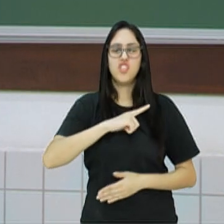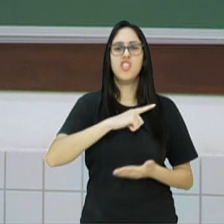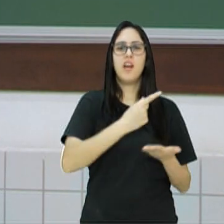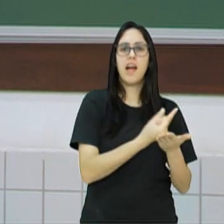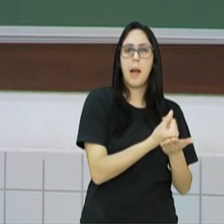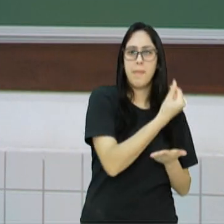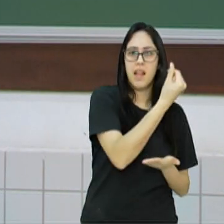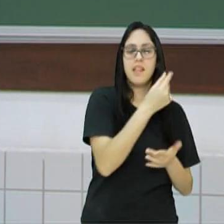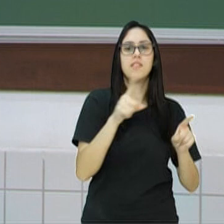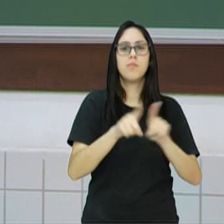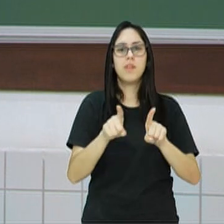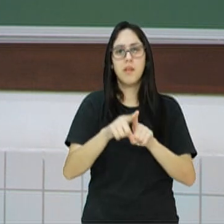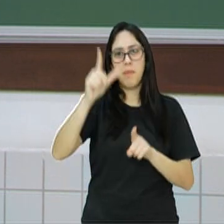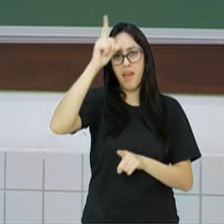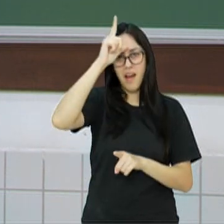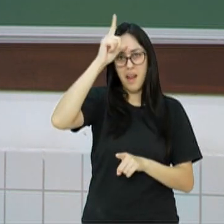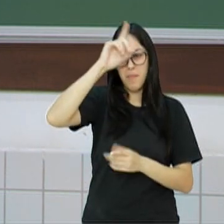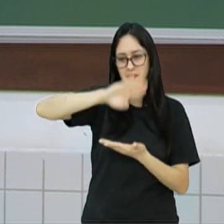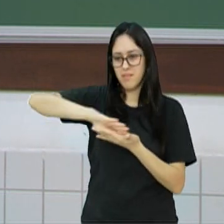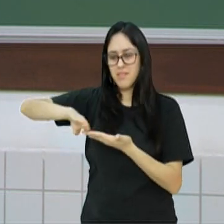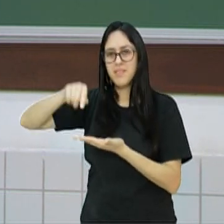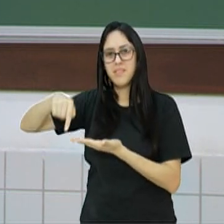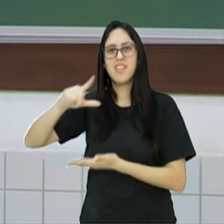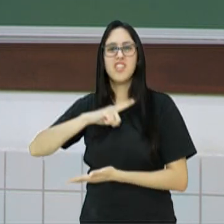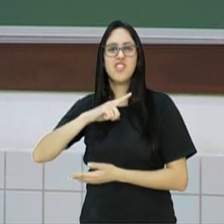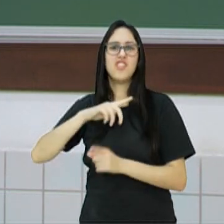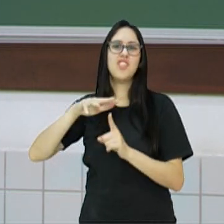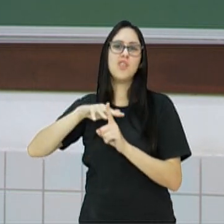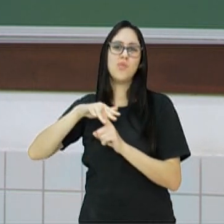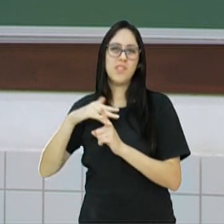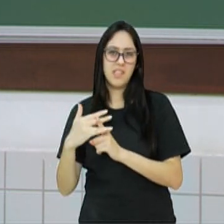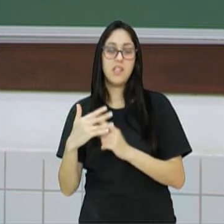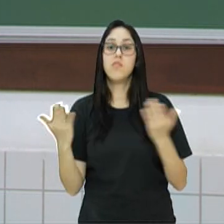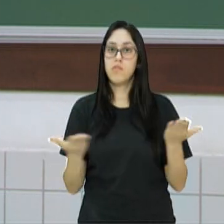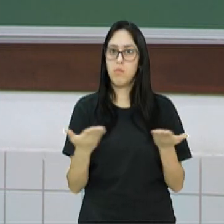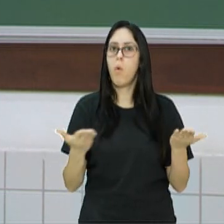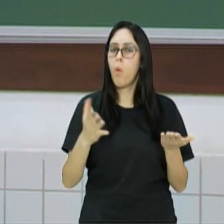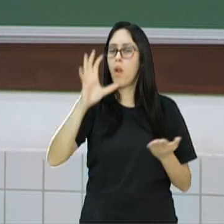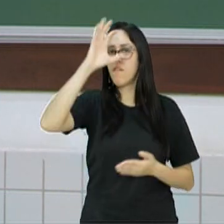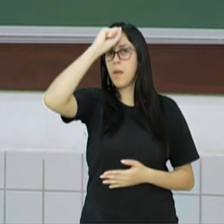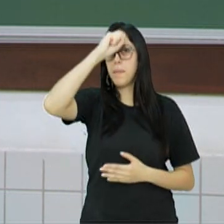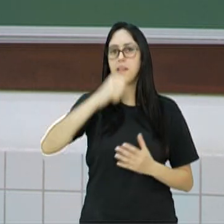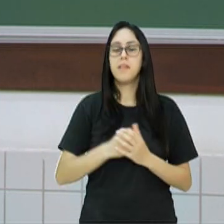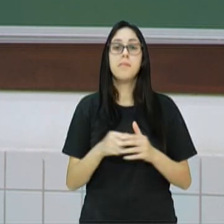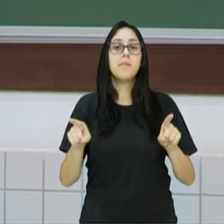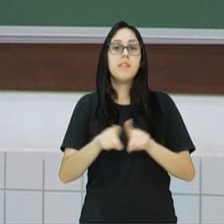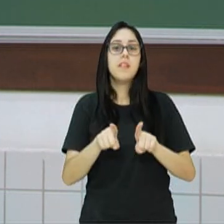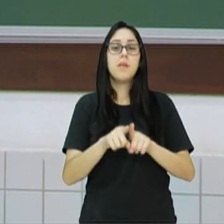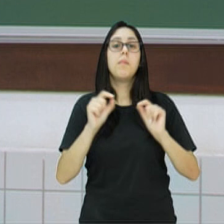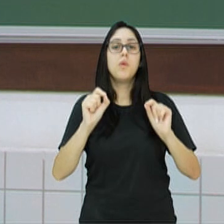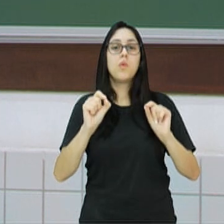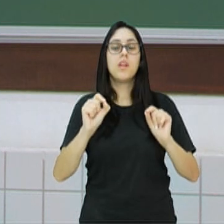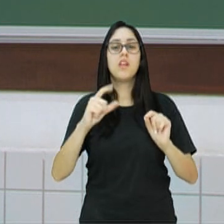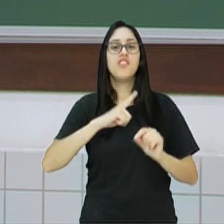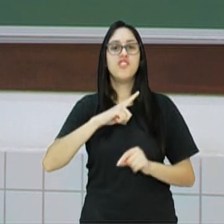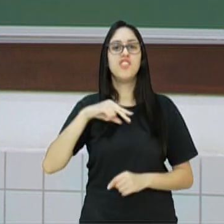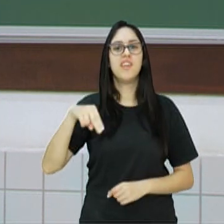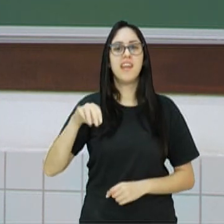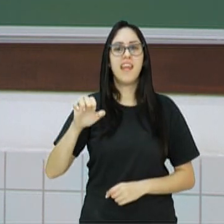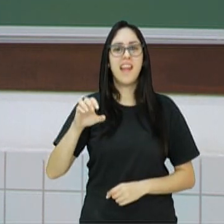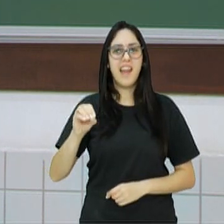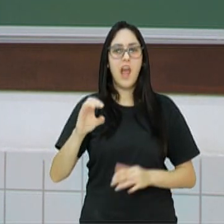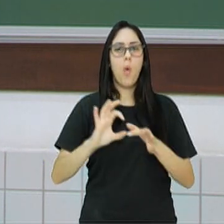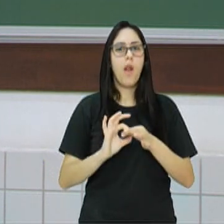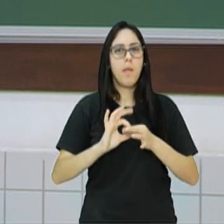Alemanha Oriental sob o socialismo. Então a gente vai ver esse processo também. E a consolidação do neoliberalismo como uma